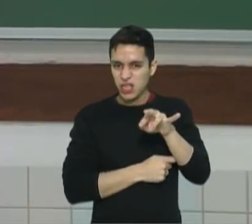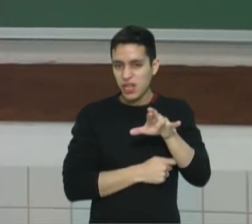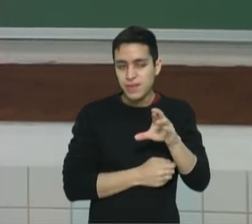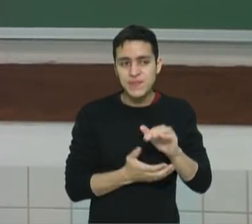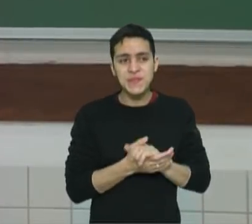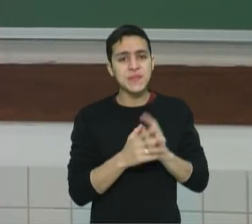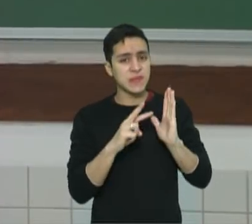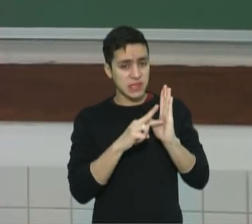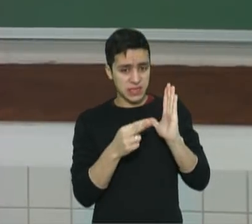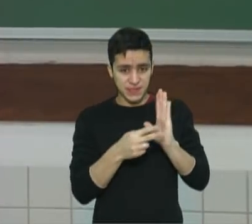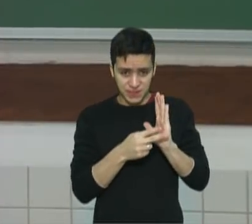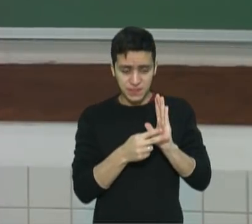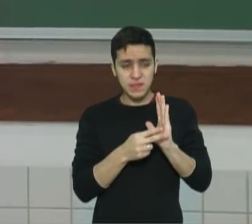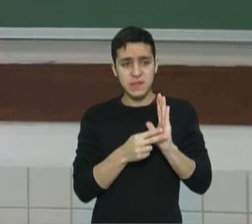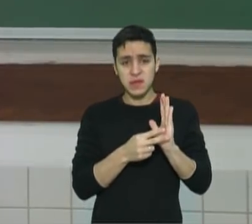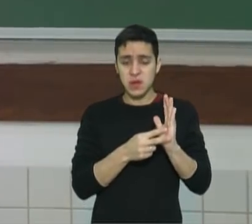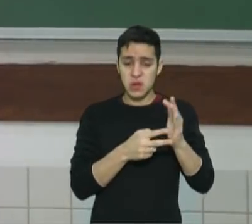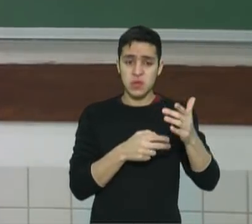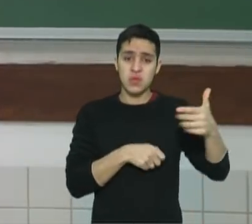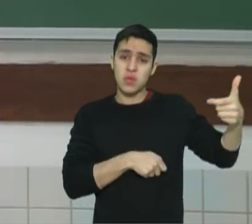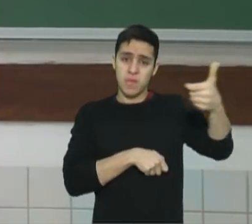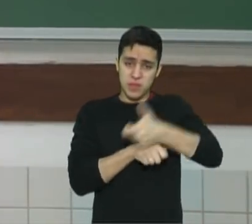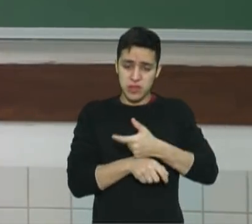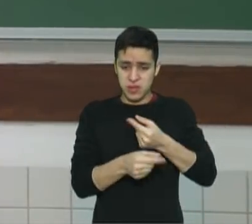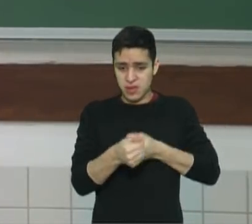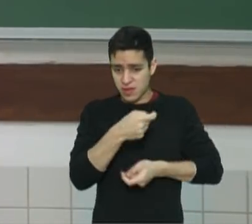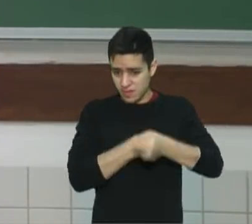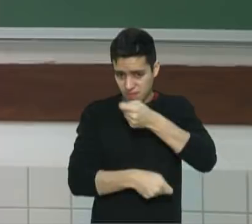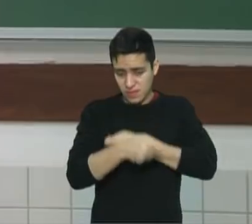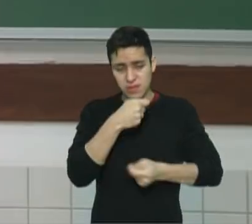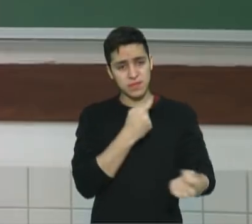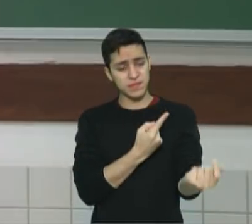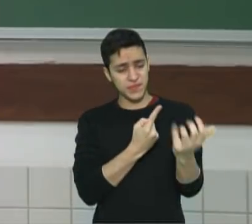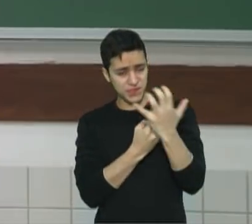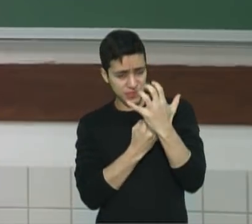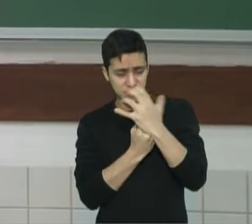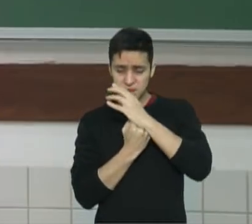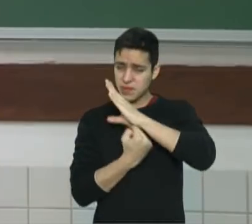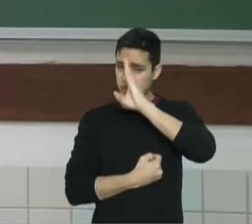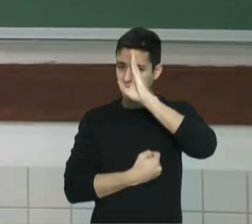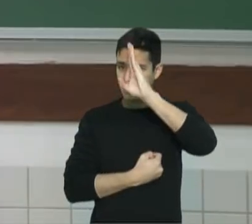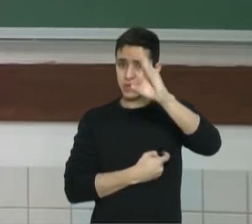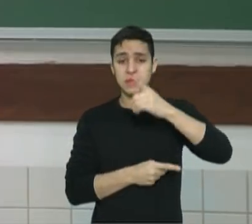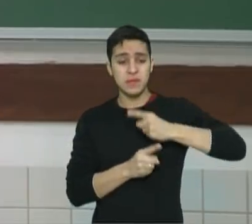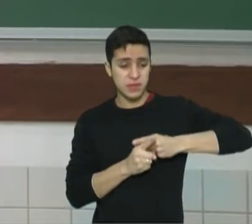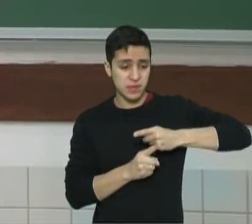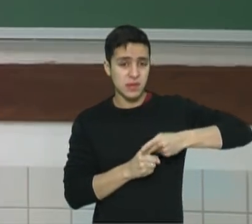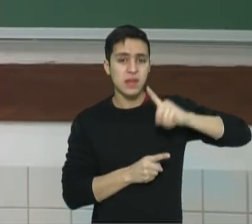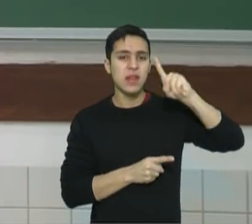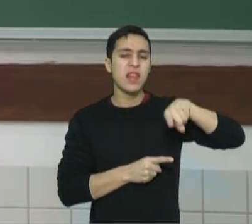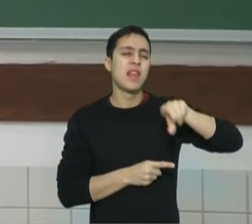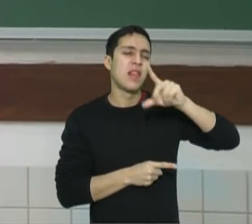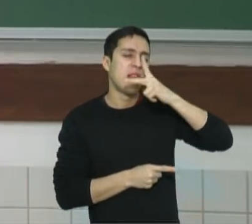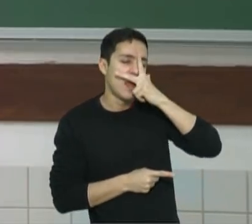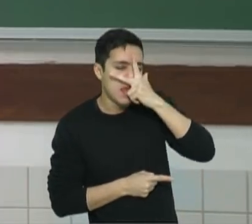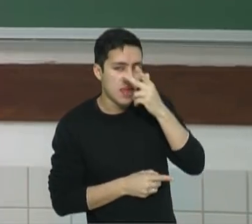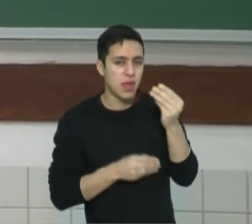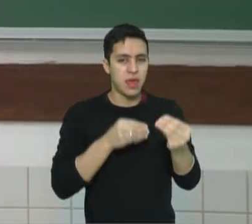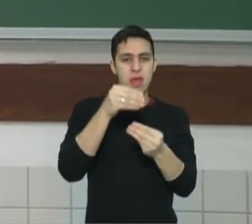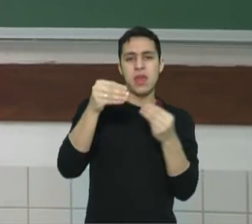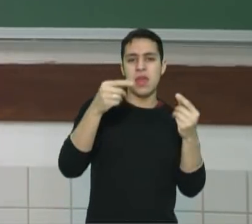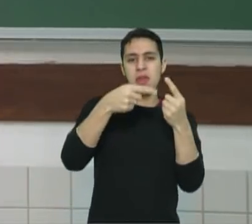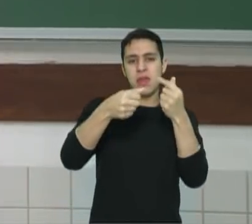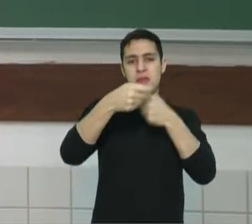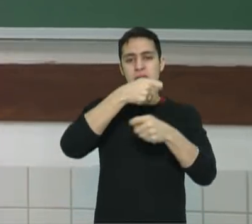ter o domínio capital, do dinheiro, nos influenciando, principalmente porque nós vamos ter uma mescla da